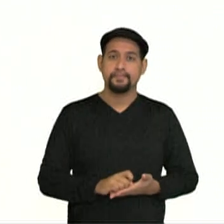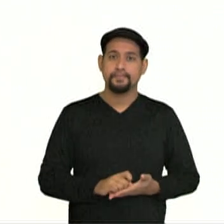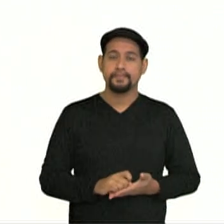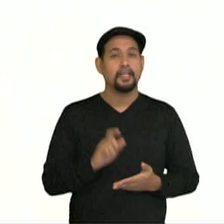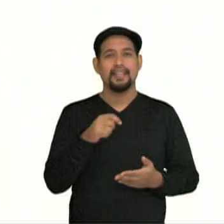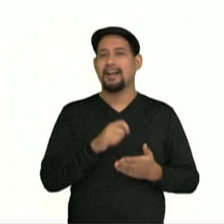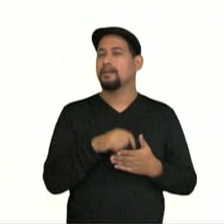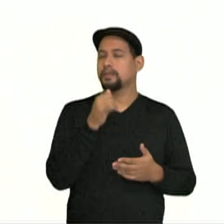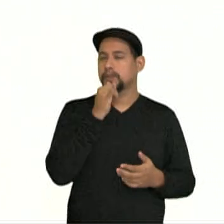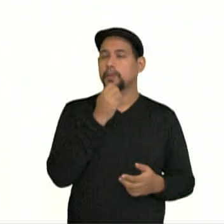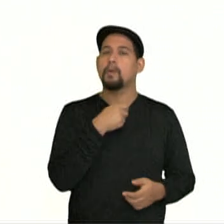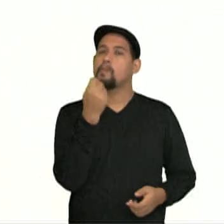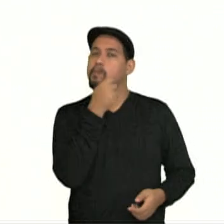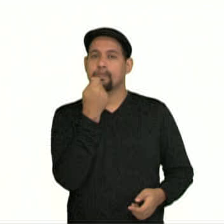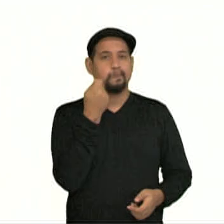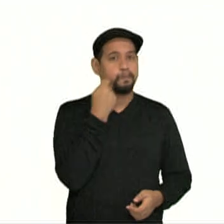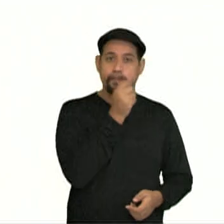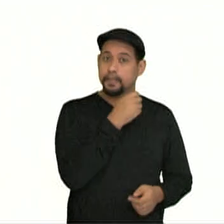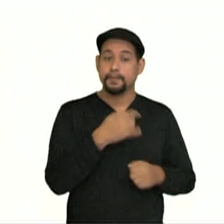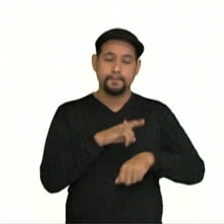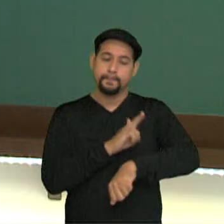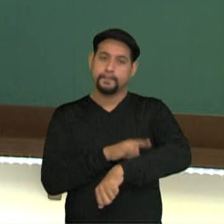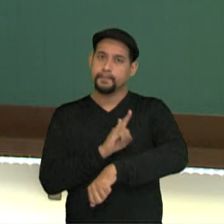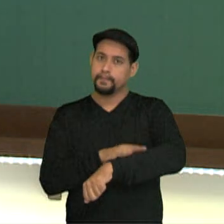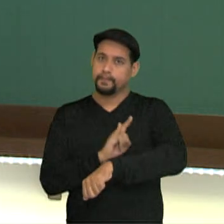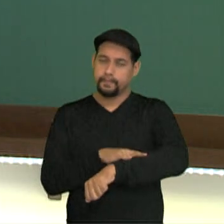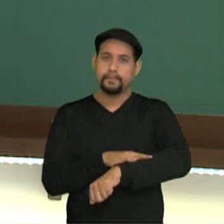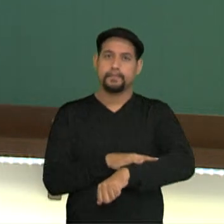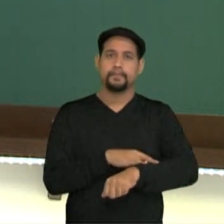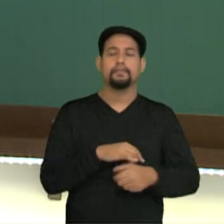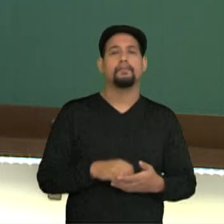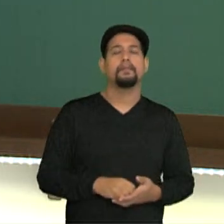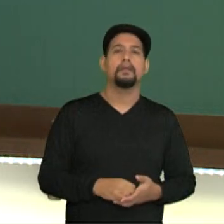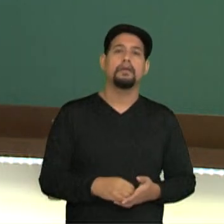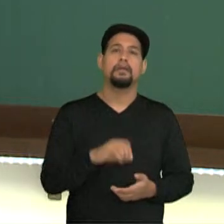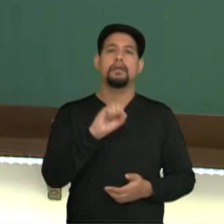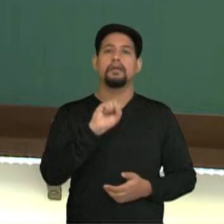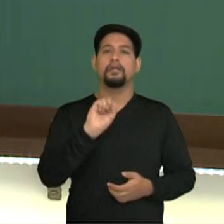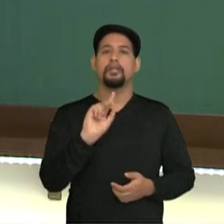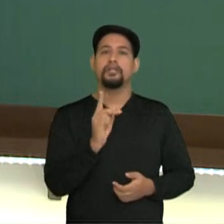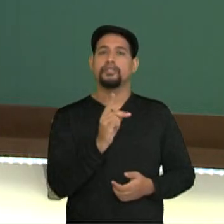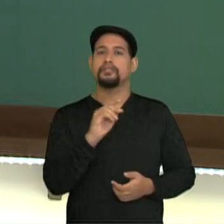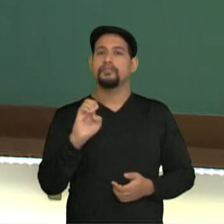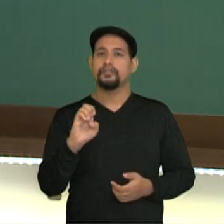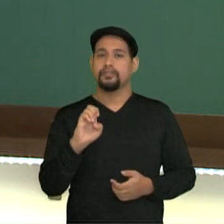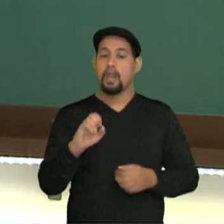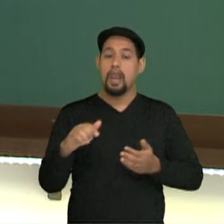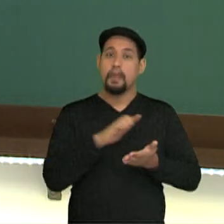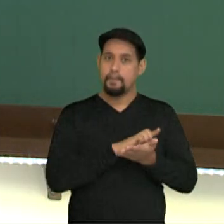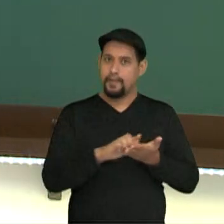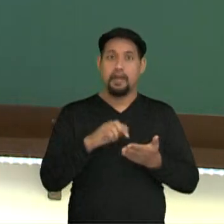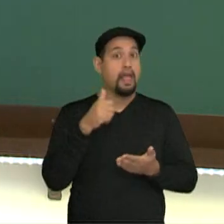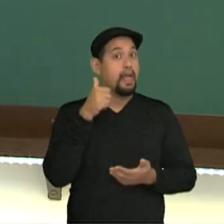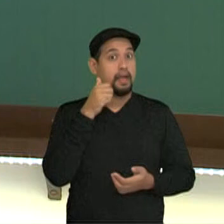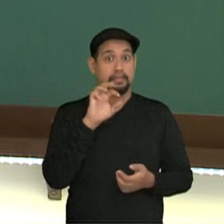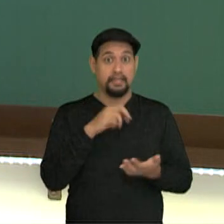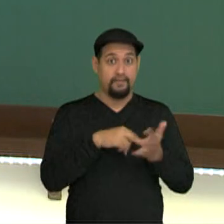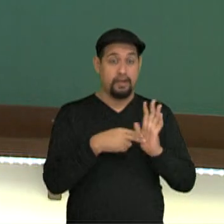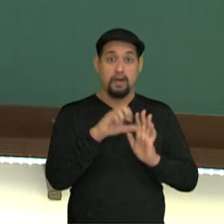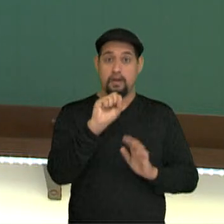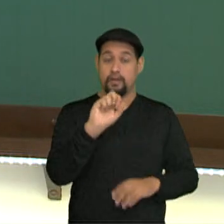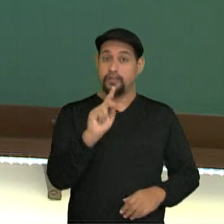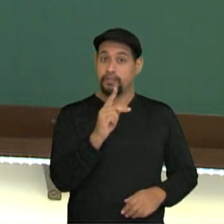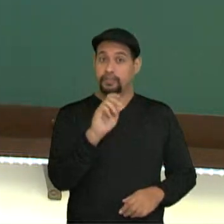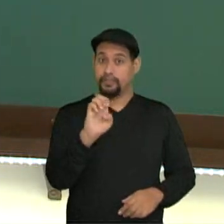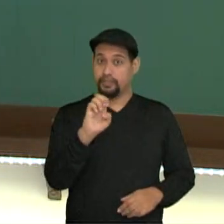está escovando, né, os dentes no banheiro. She's cleaning her teeth in the bathroom. Então vejam, mas ali a expressão at